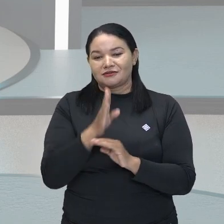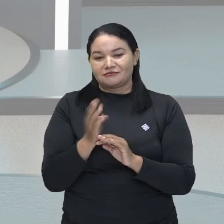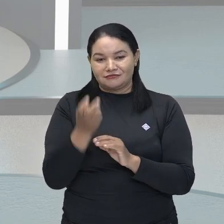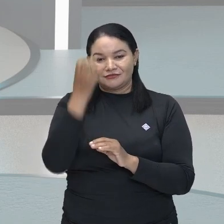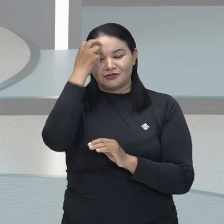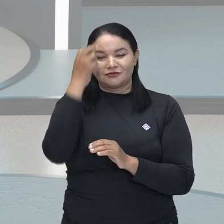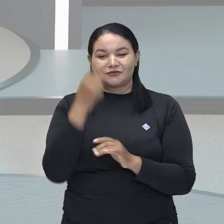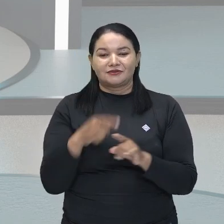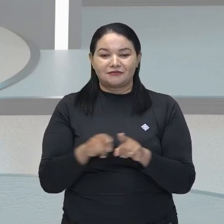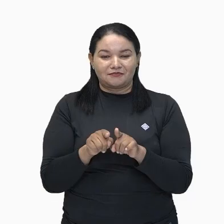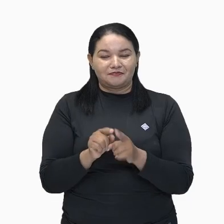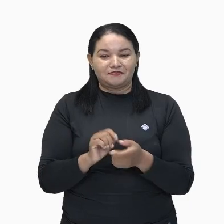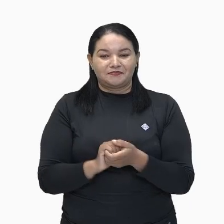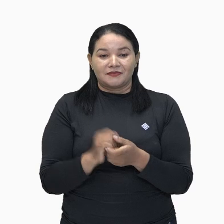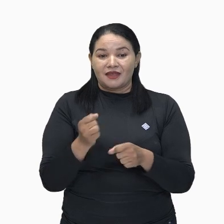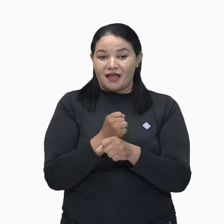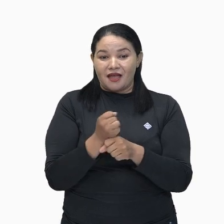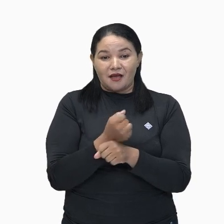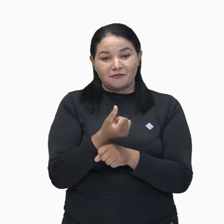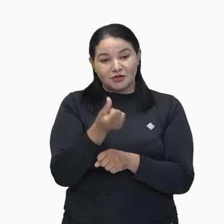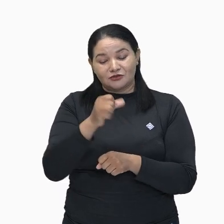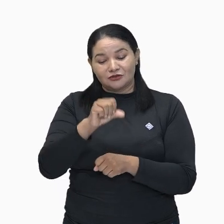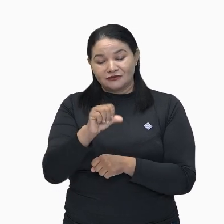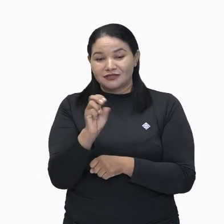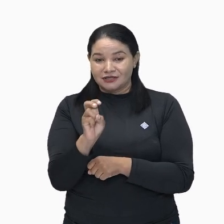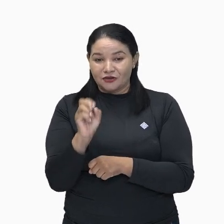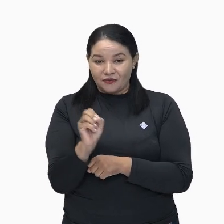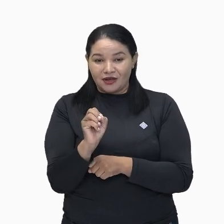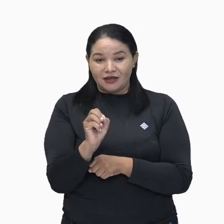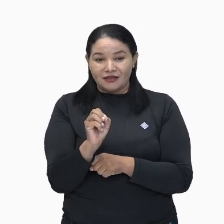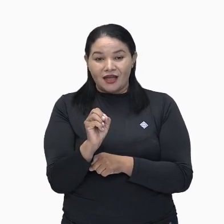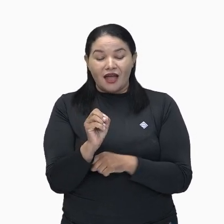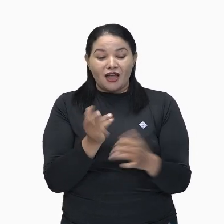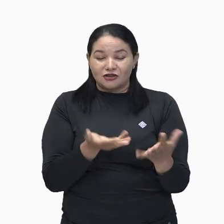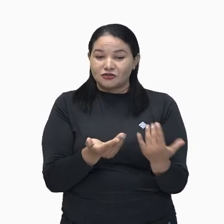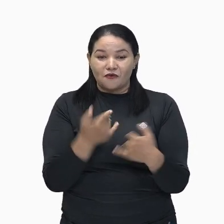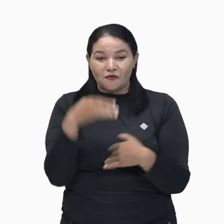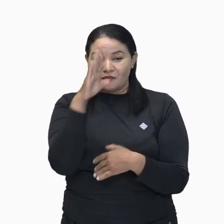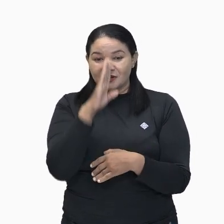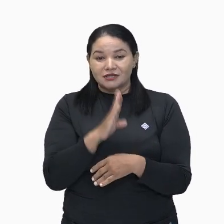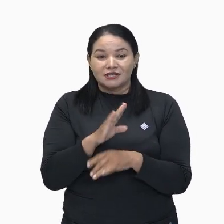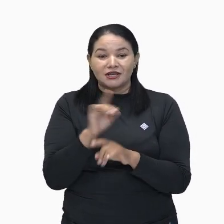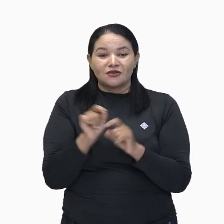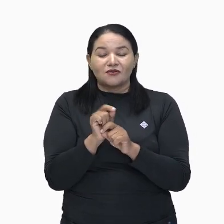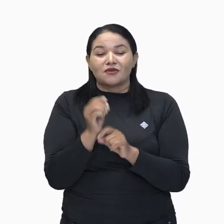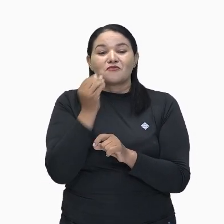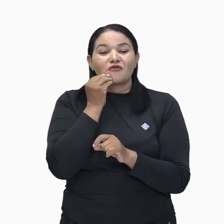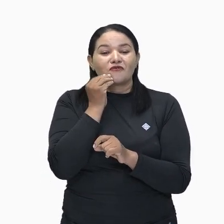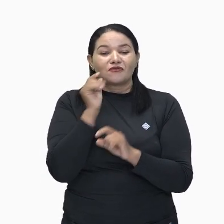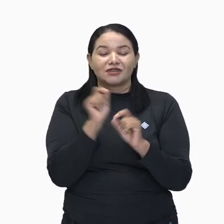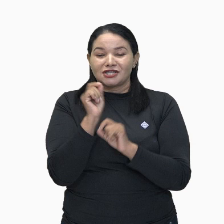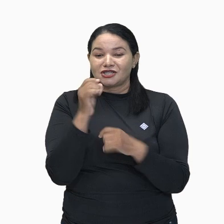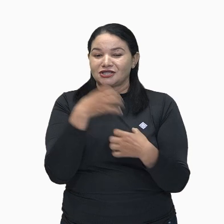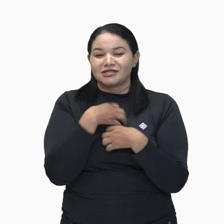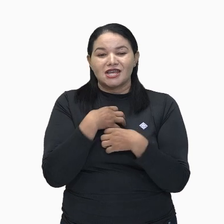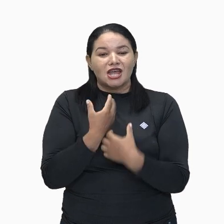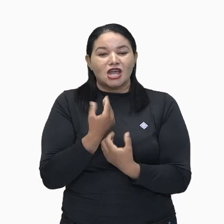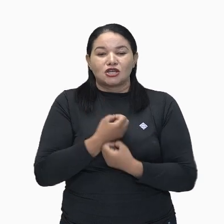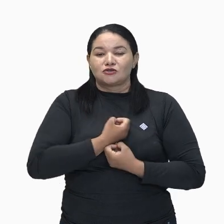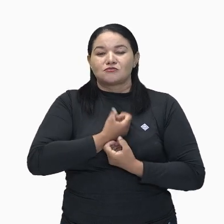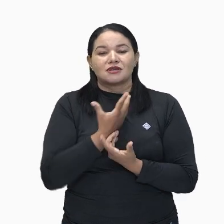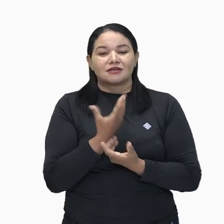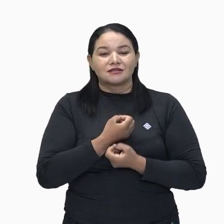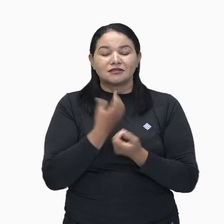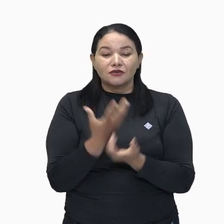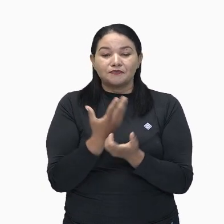A partir da década de 1950, a juventude brasileira experimentava novas formas de expressão,